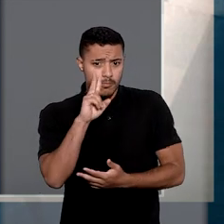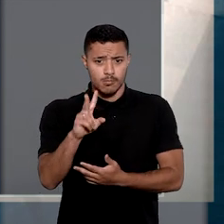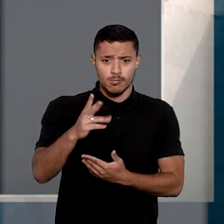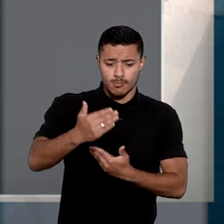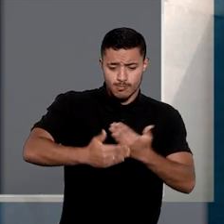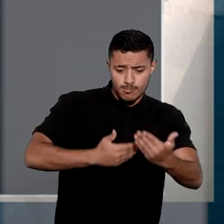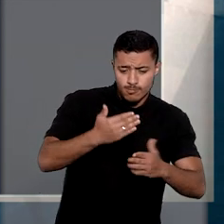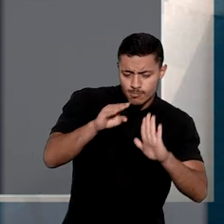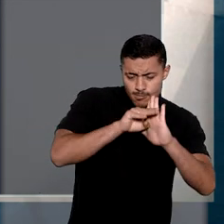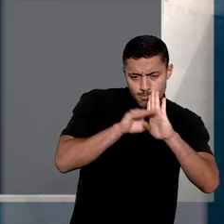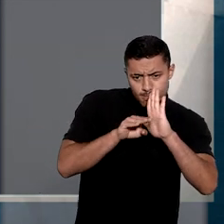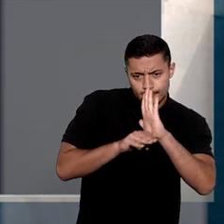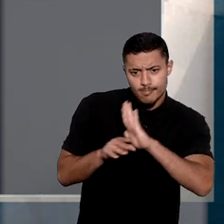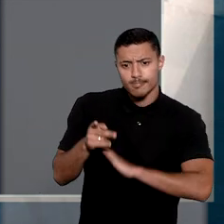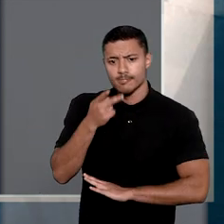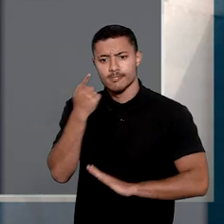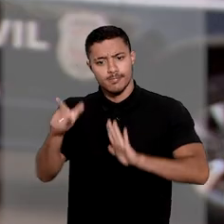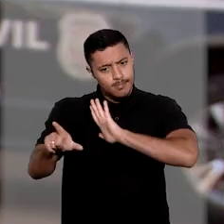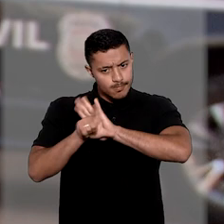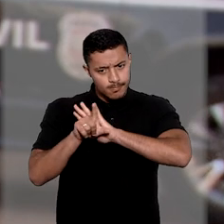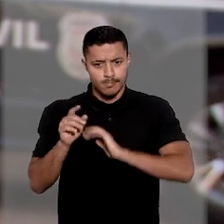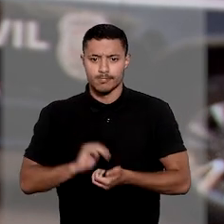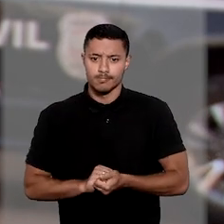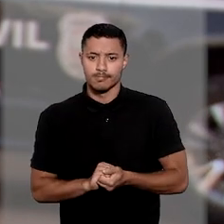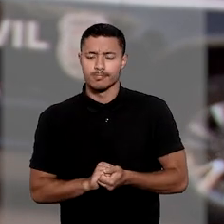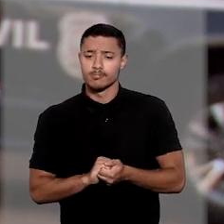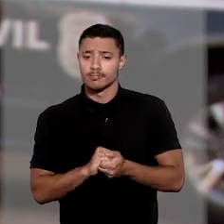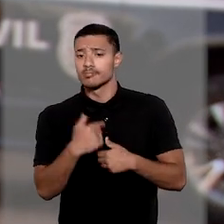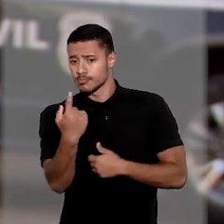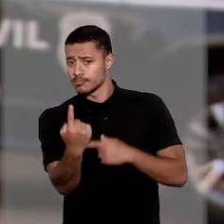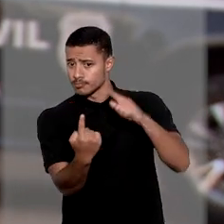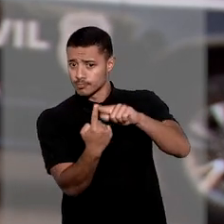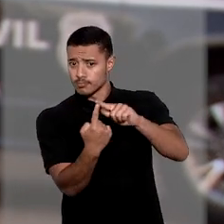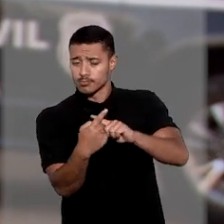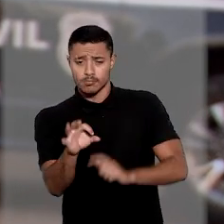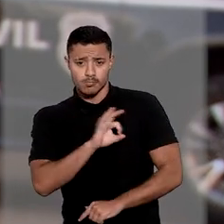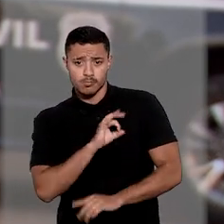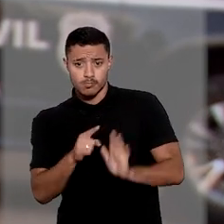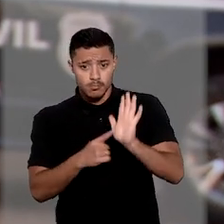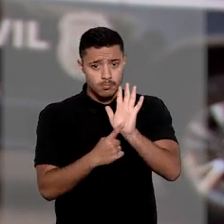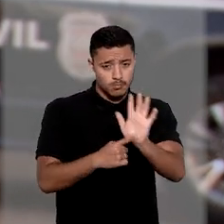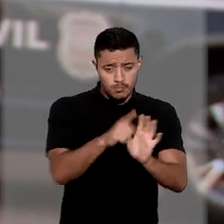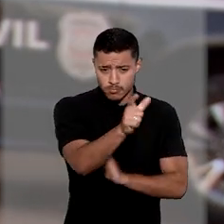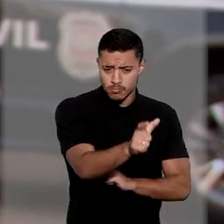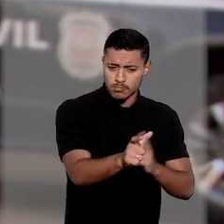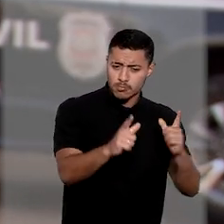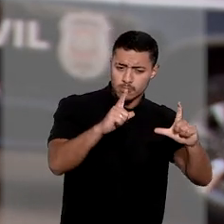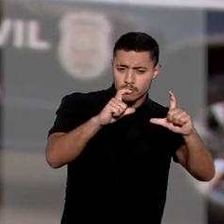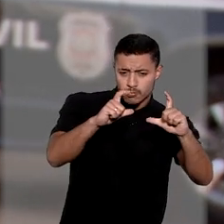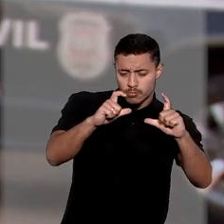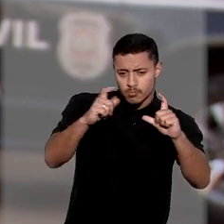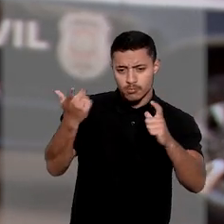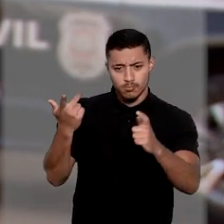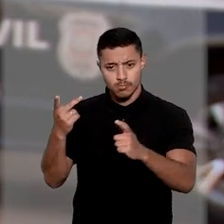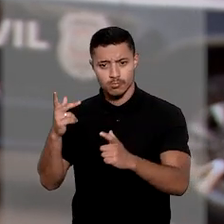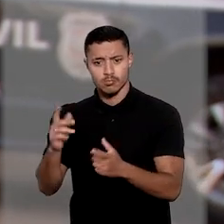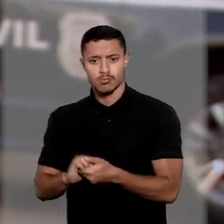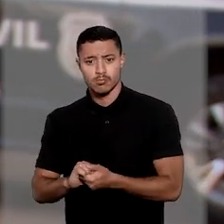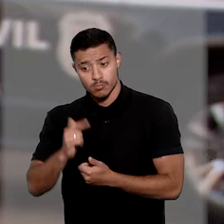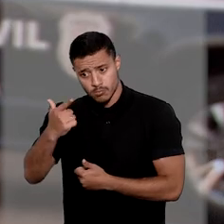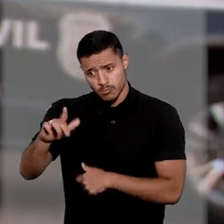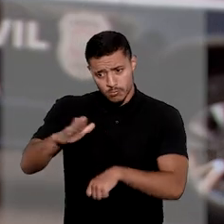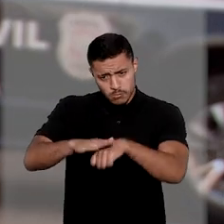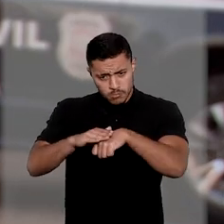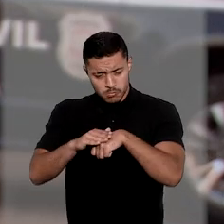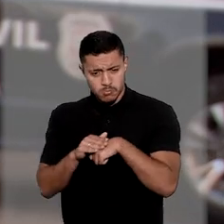procedimentos previstos pela legislação. Em um dos casos, a polícia mostrou para a vítima a foto do suspeito. E depois a